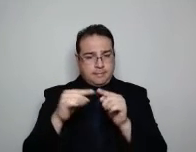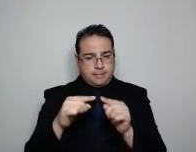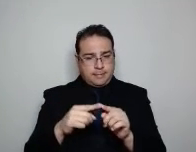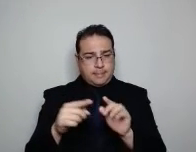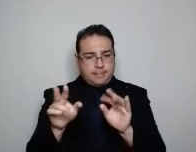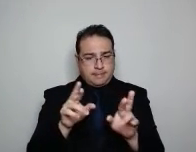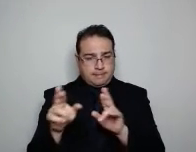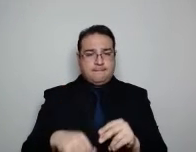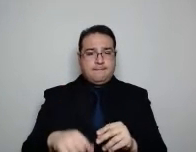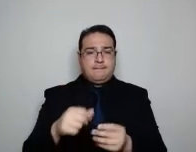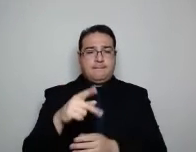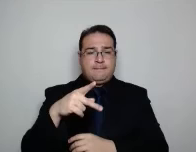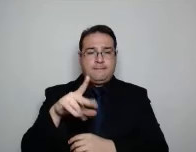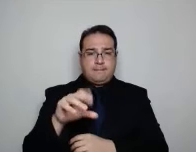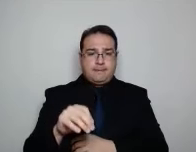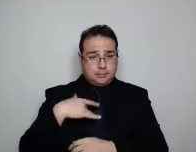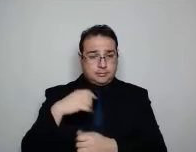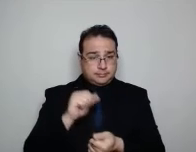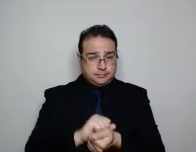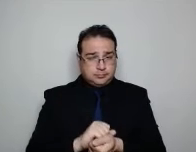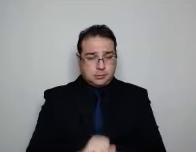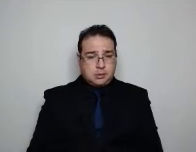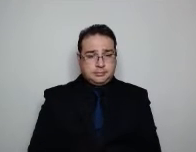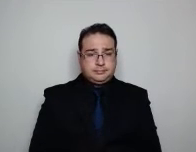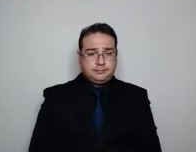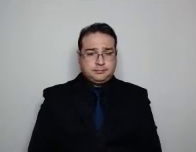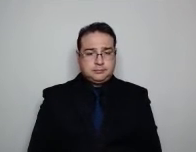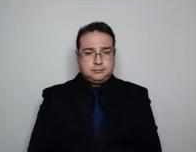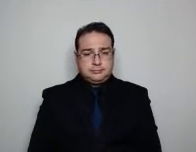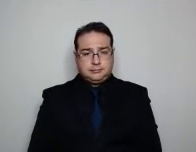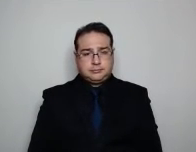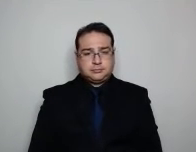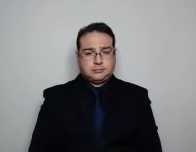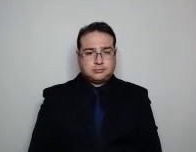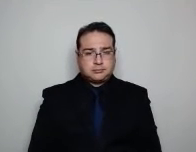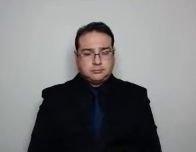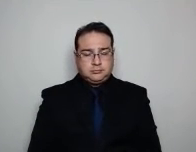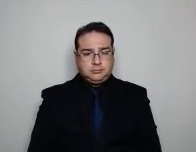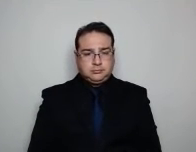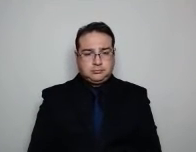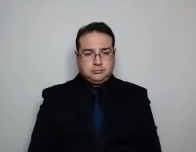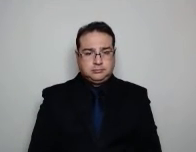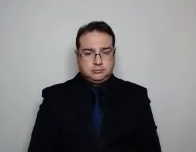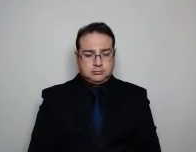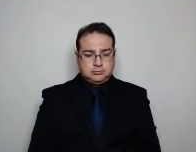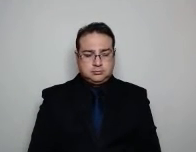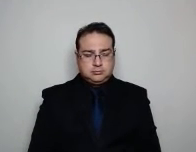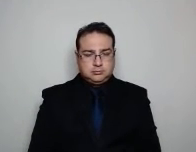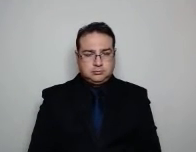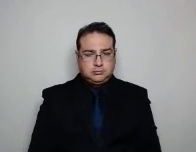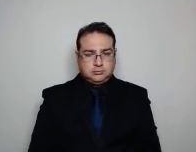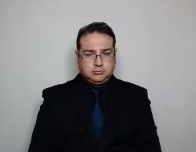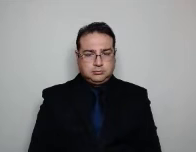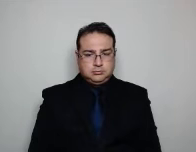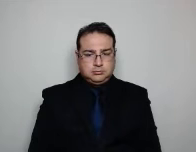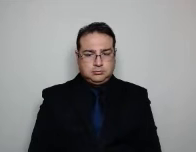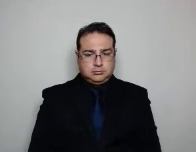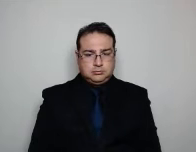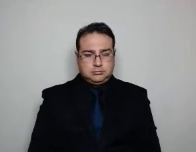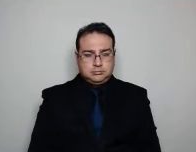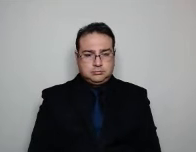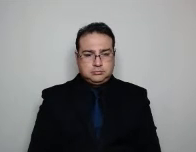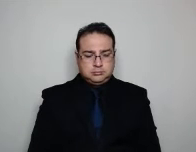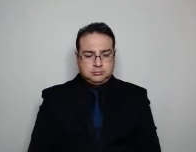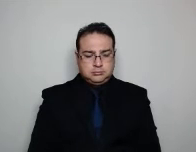No caso, a sentença entendeu que a autora havia direito